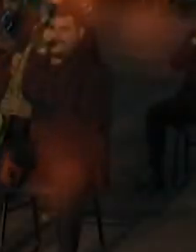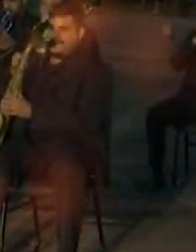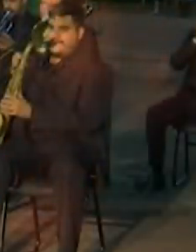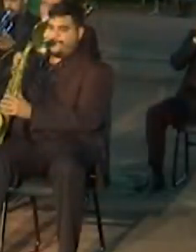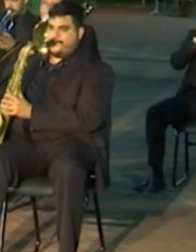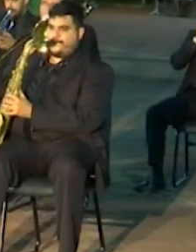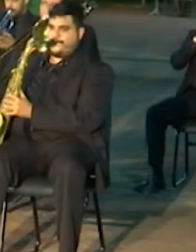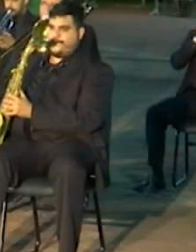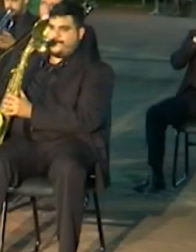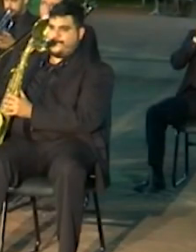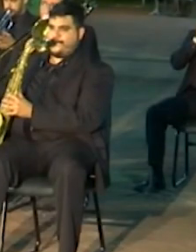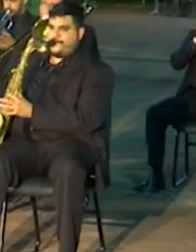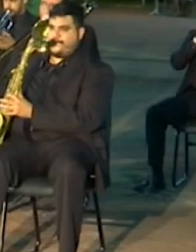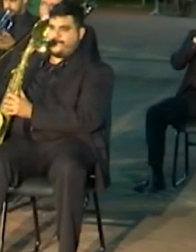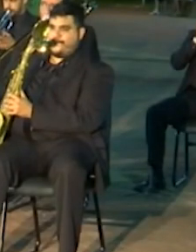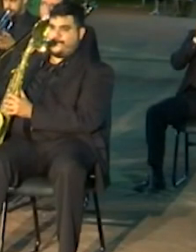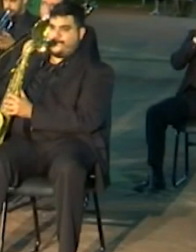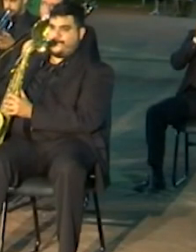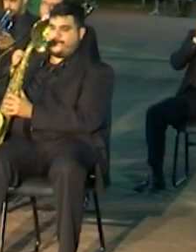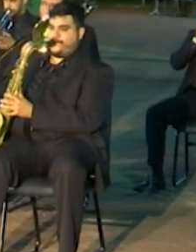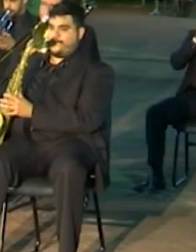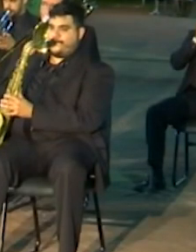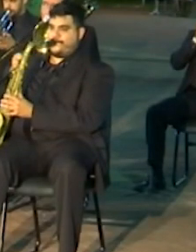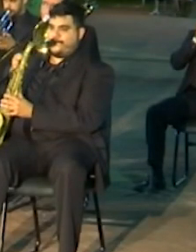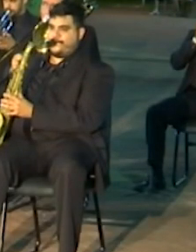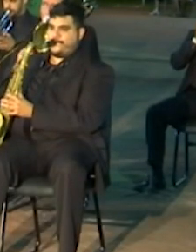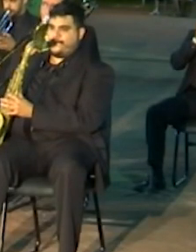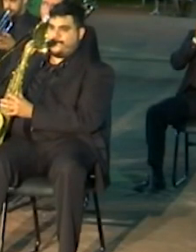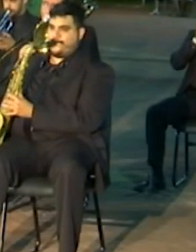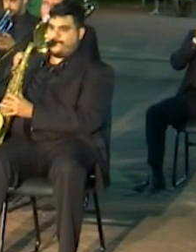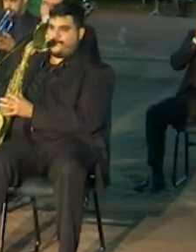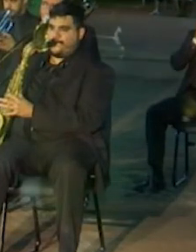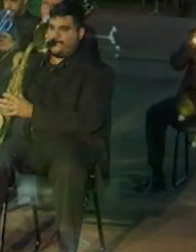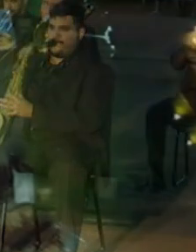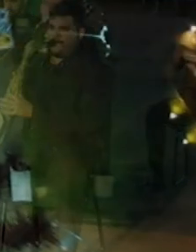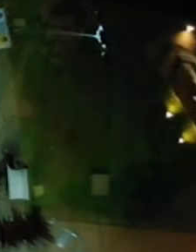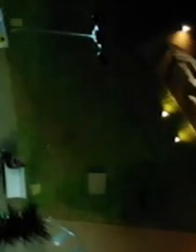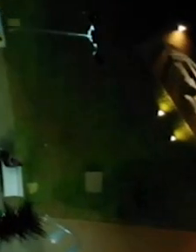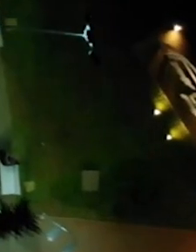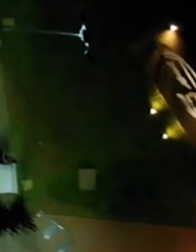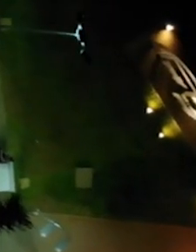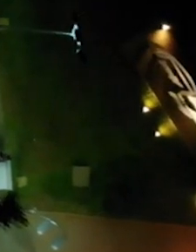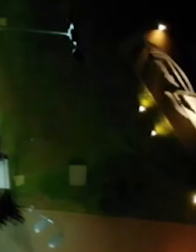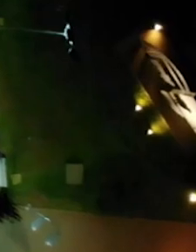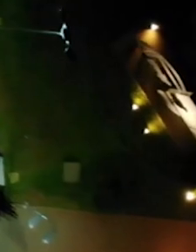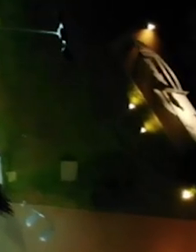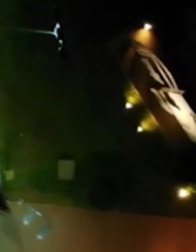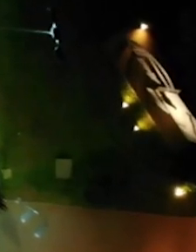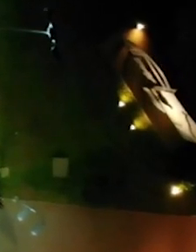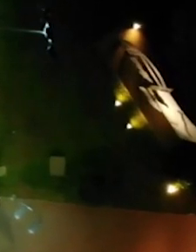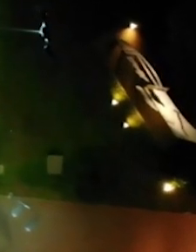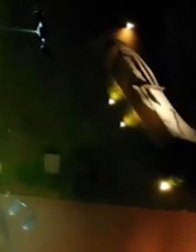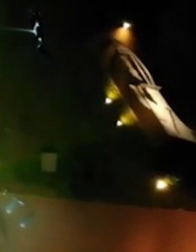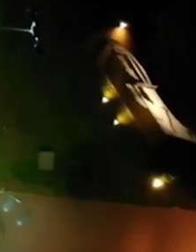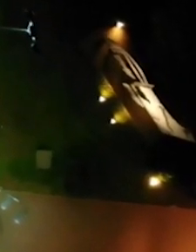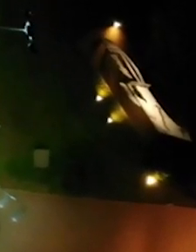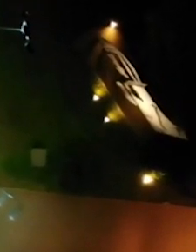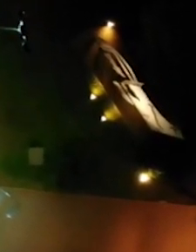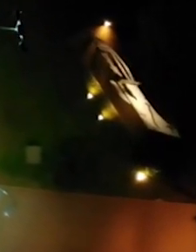proclamação de fé e ardor de um grande amor que parta do Araçatuba em